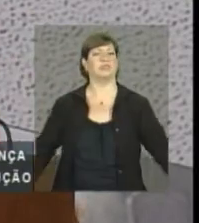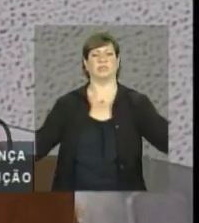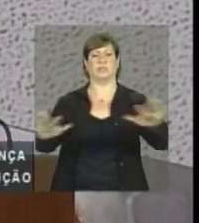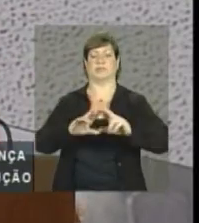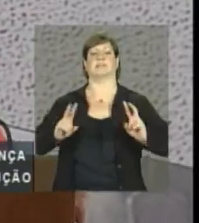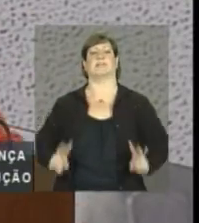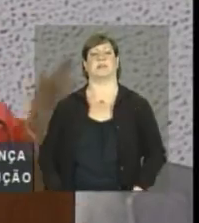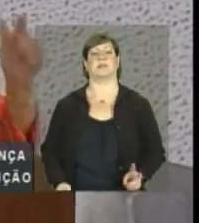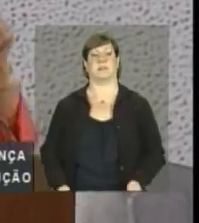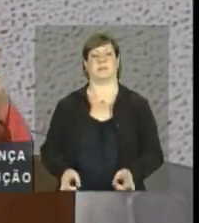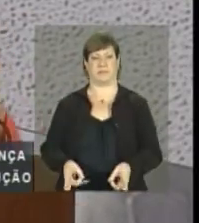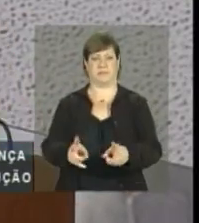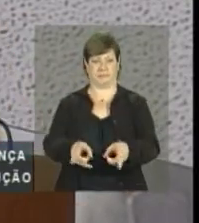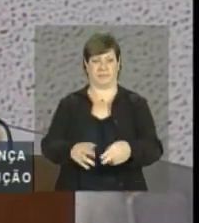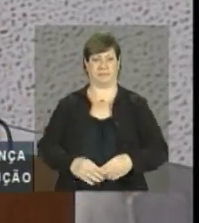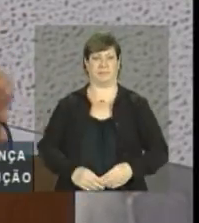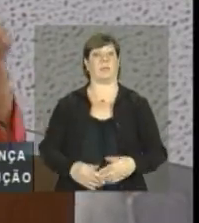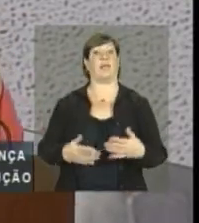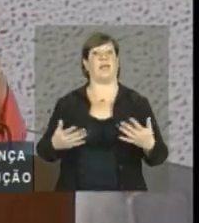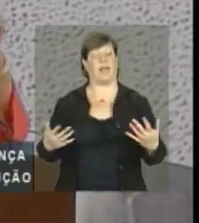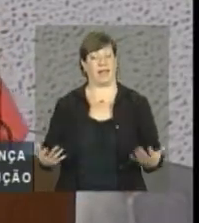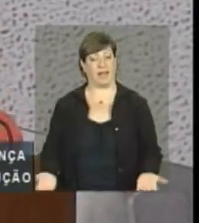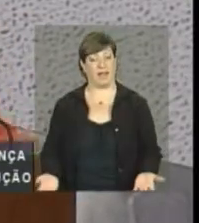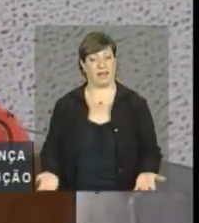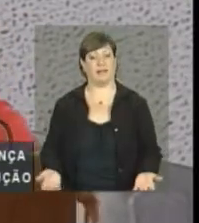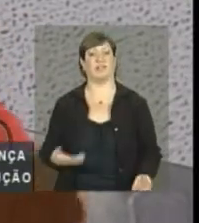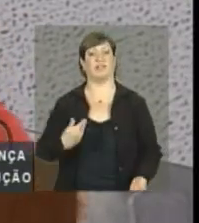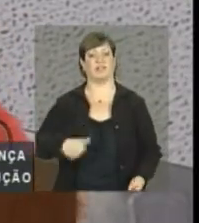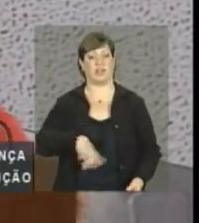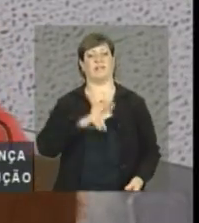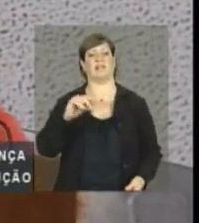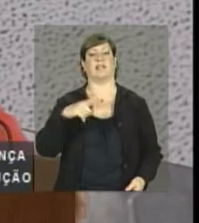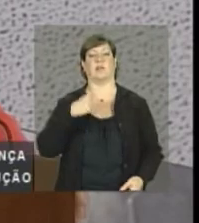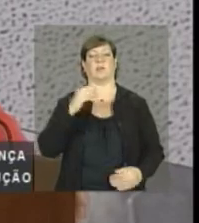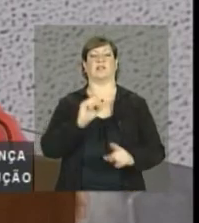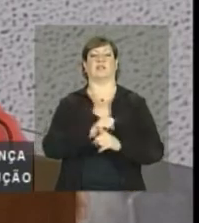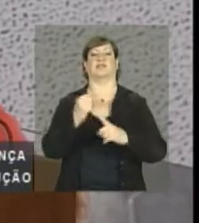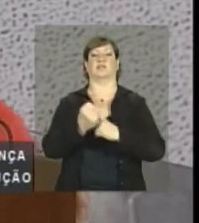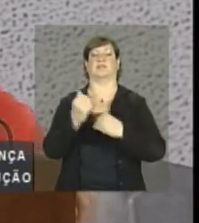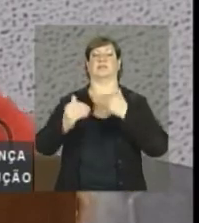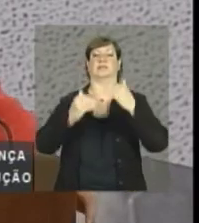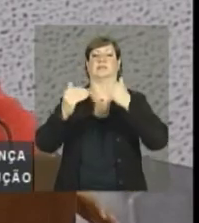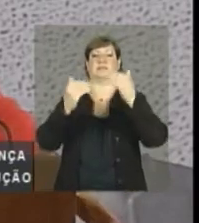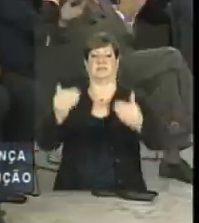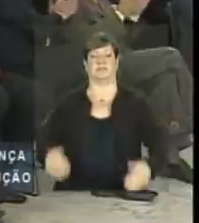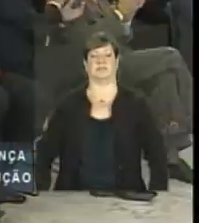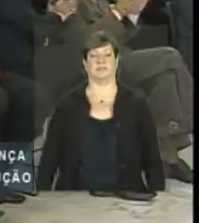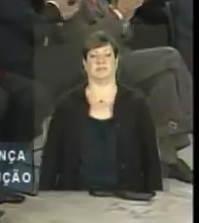constante. E aí sim nós teremos uma sociedade desenvolvida.